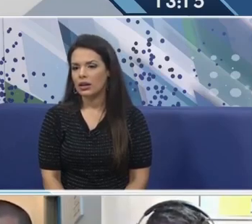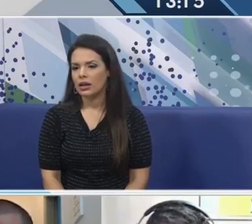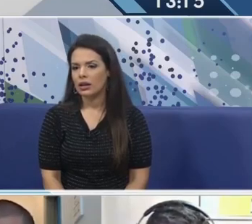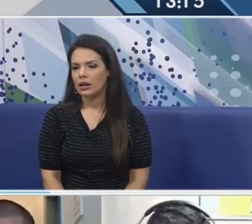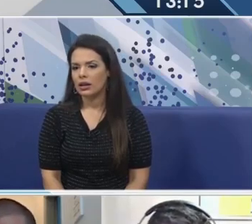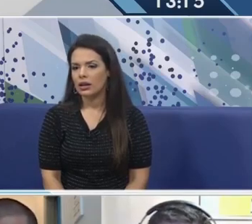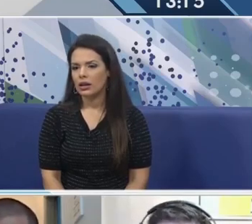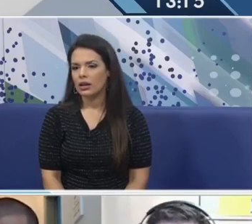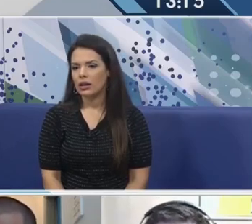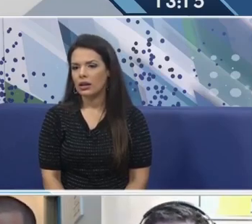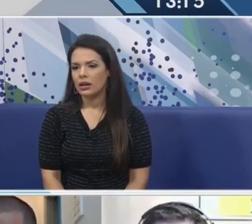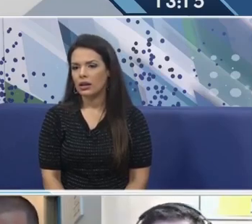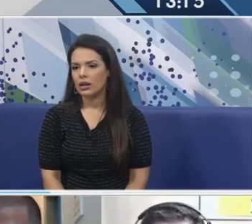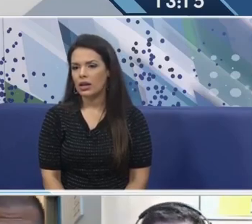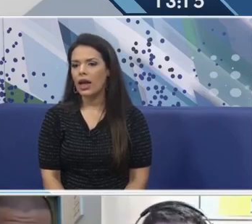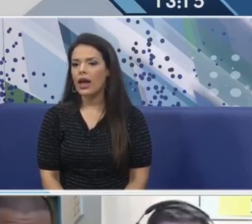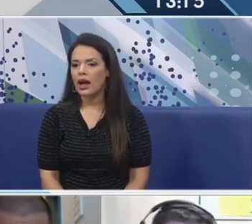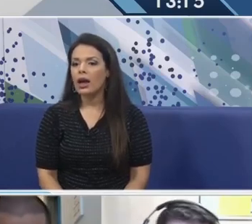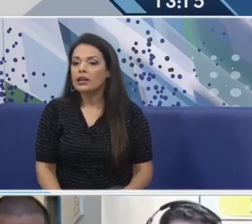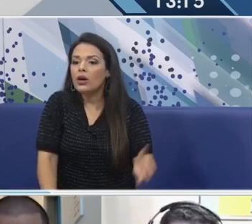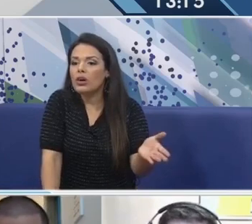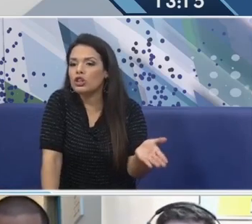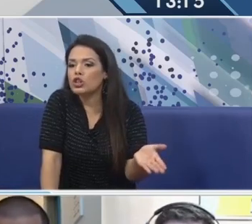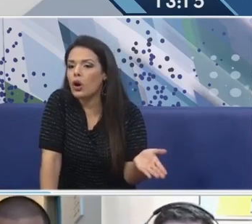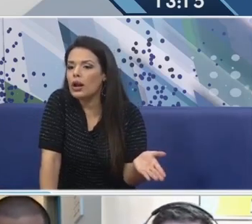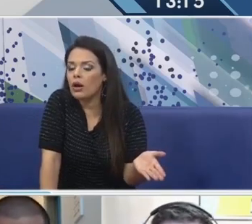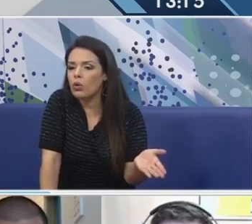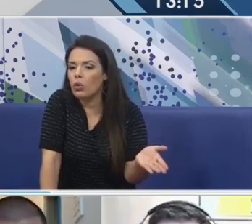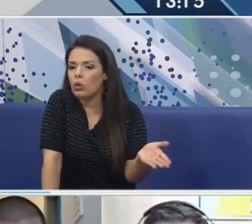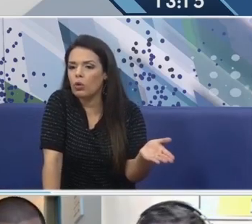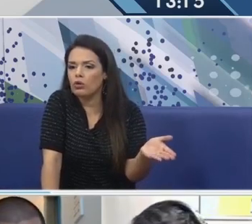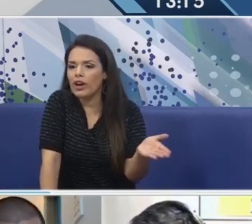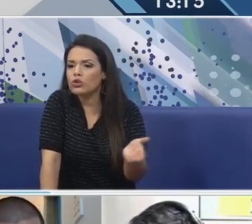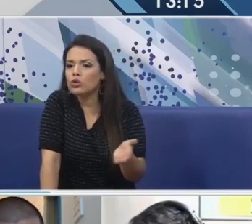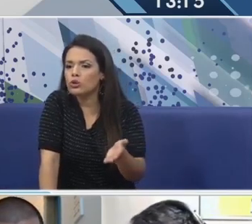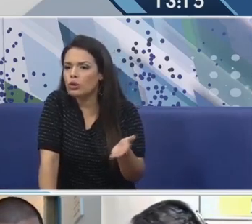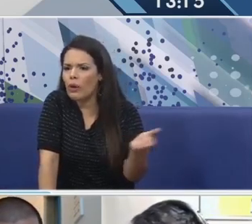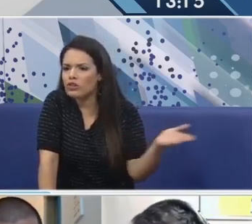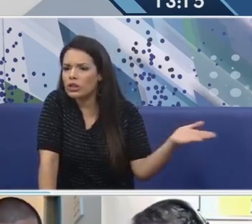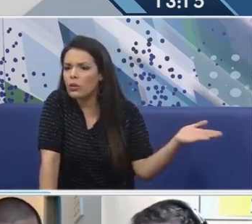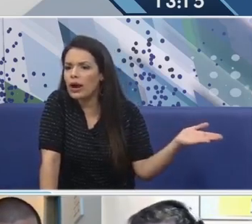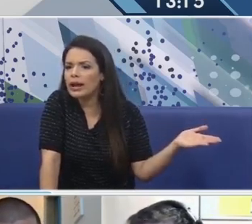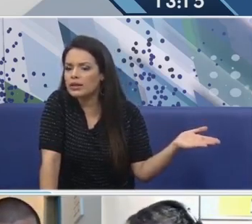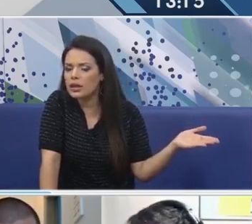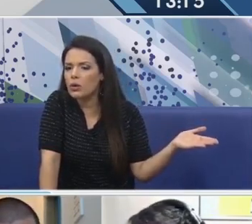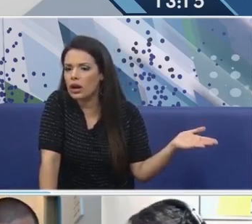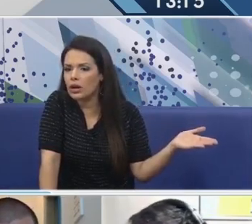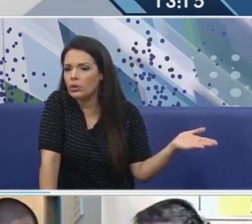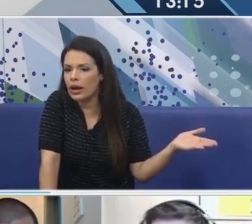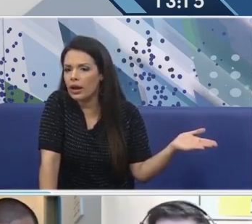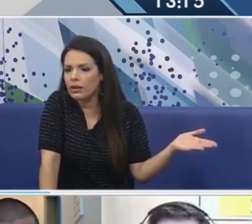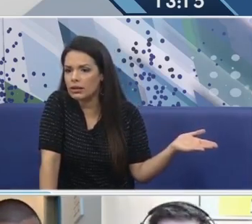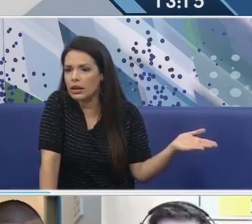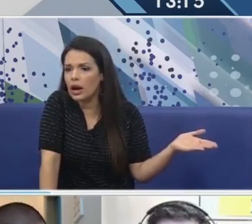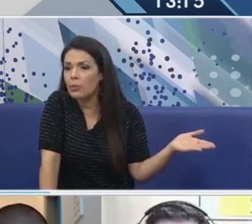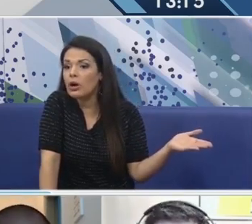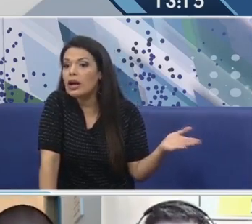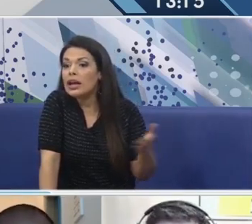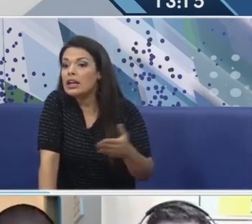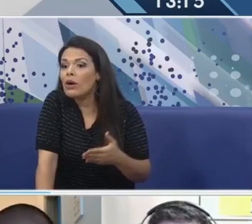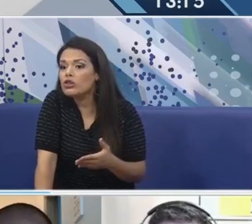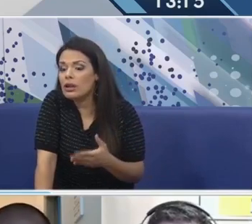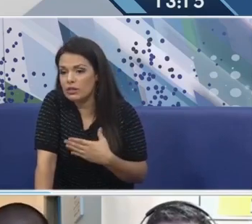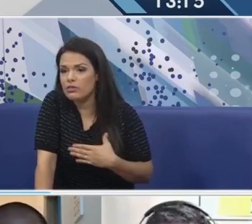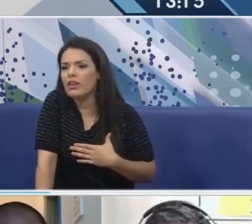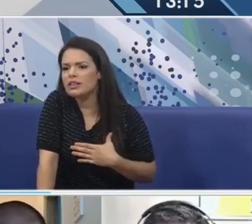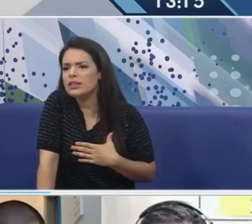dos 20 pontos também, pelo menos. É, não, a gente olha, o Vasco, eu acho que não ganha sem o Cano, né? Cara, em é campo. Bizarro.